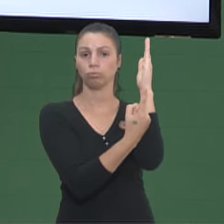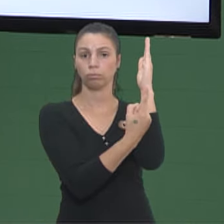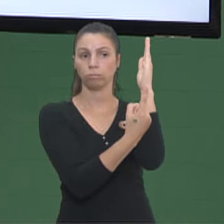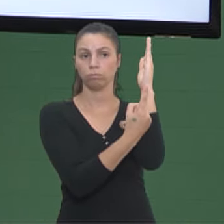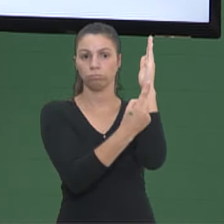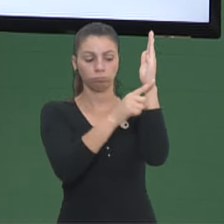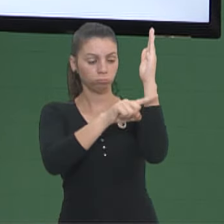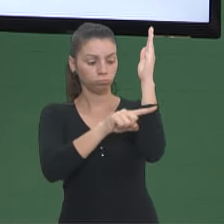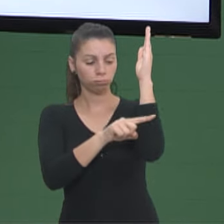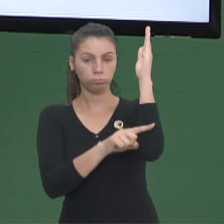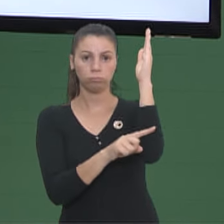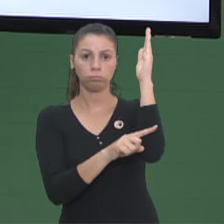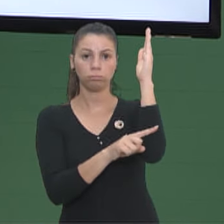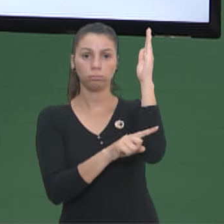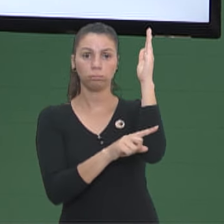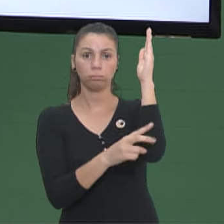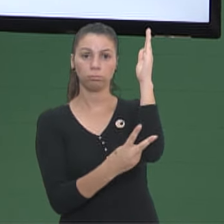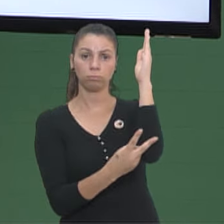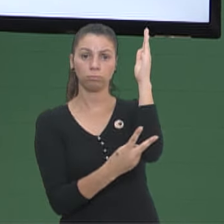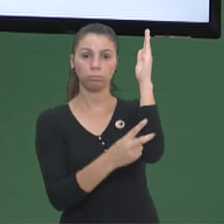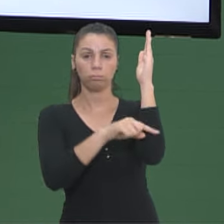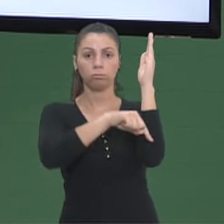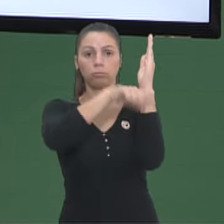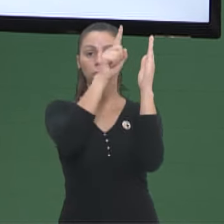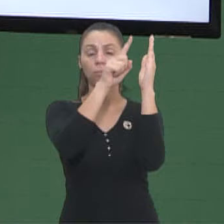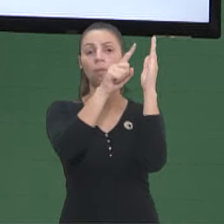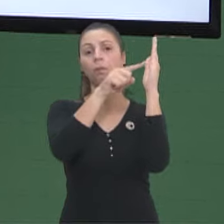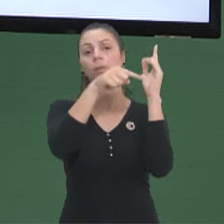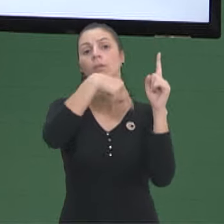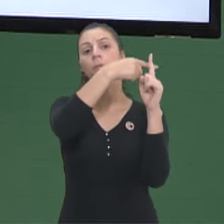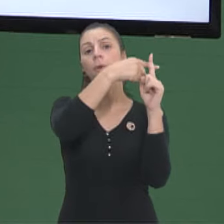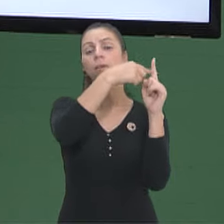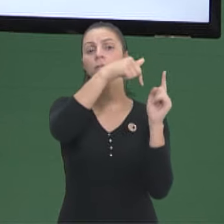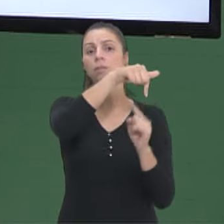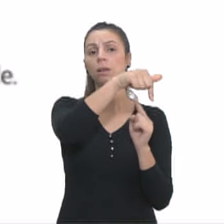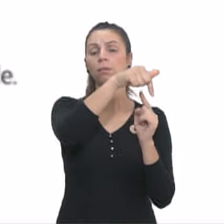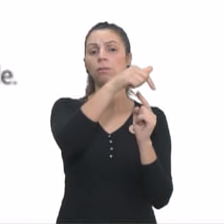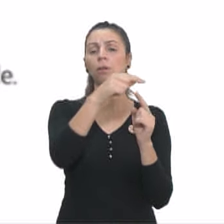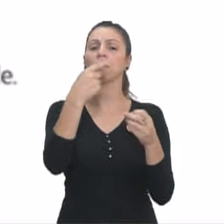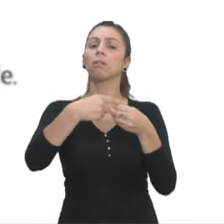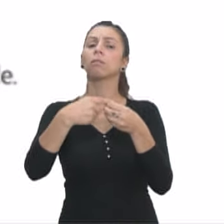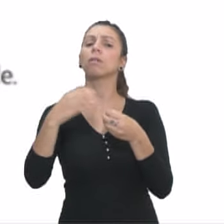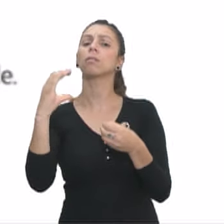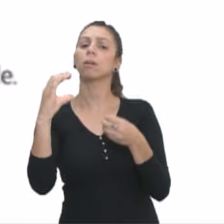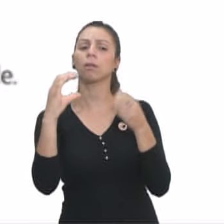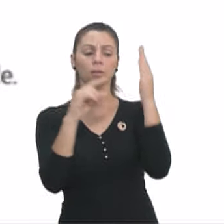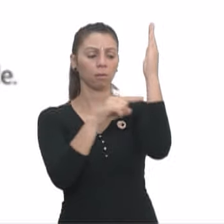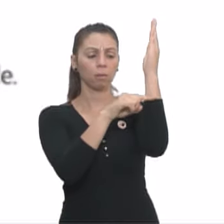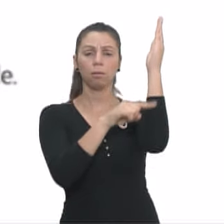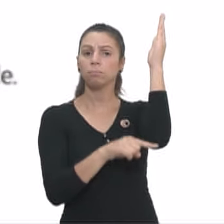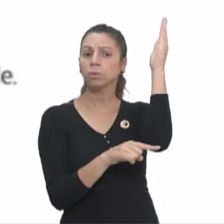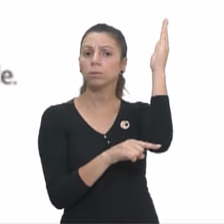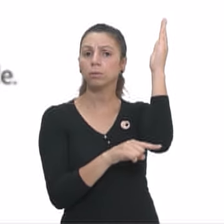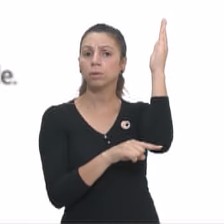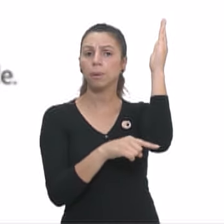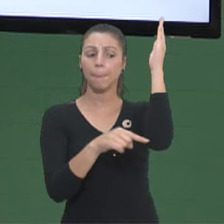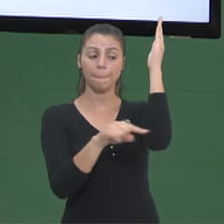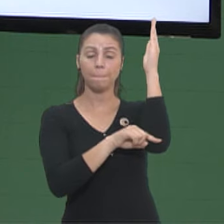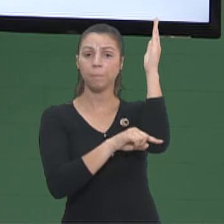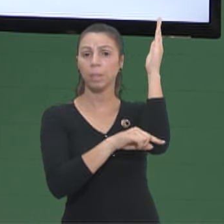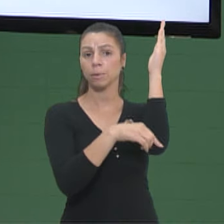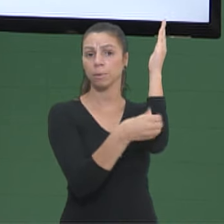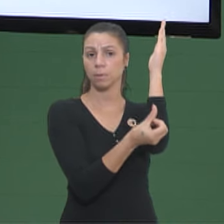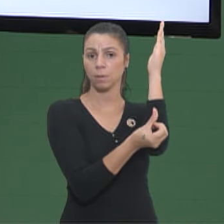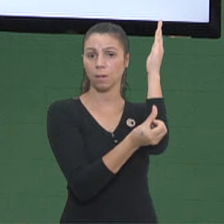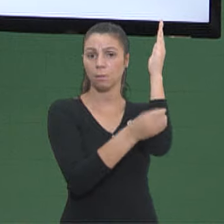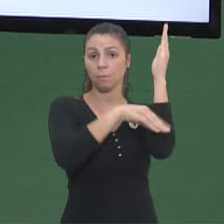mais 2, máxima, mais 7. E da cidade C? Mínima, menos 6, máxima,